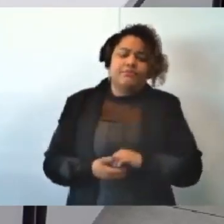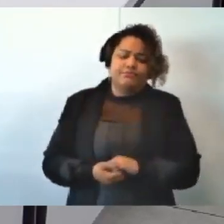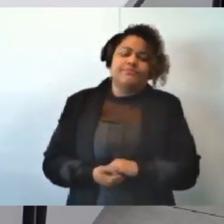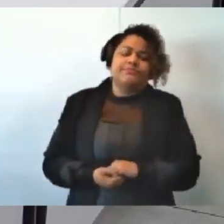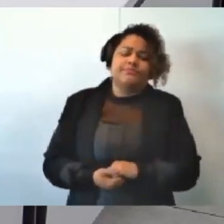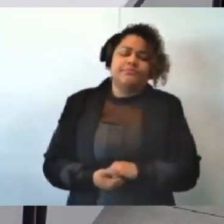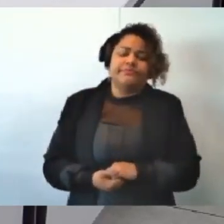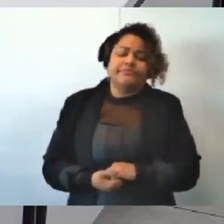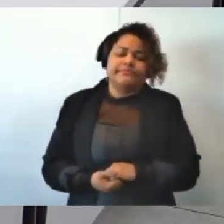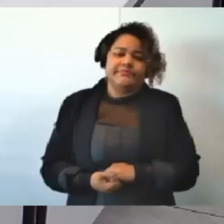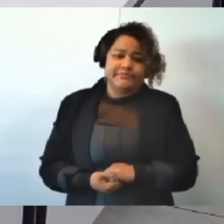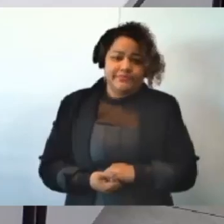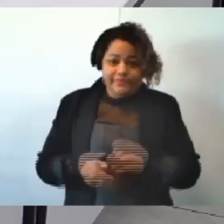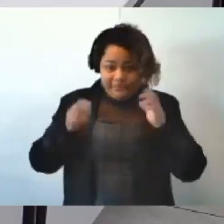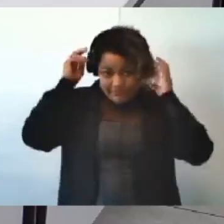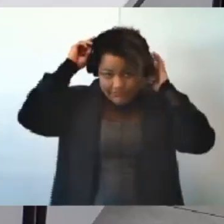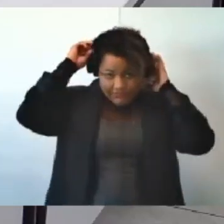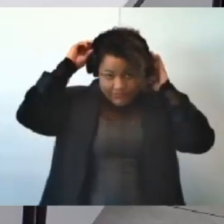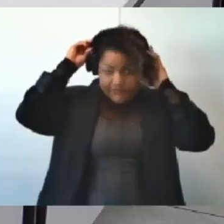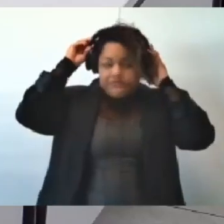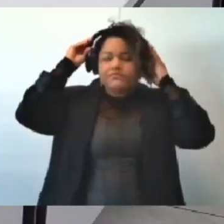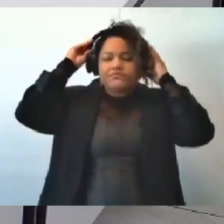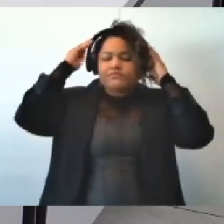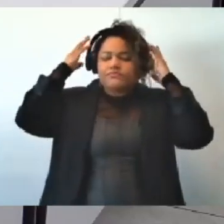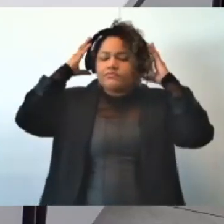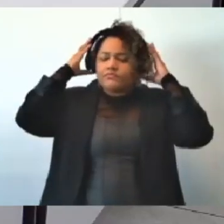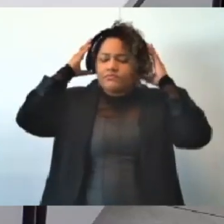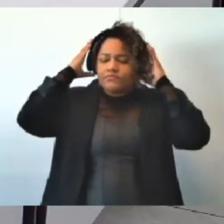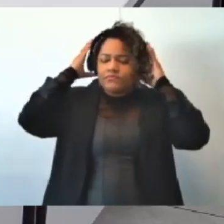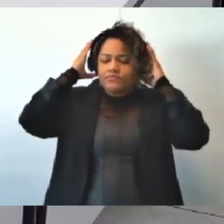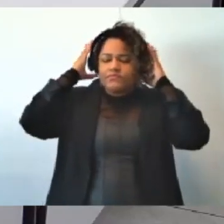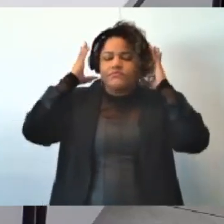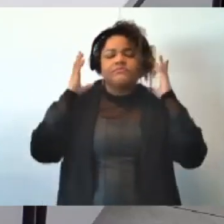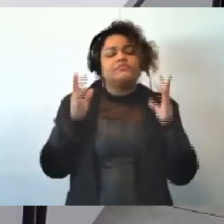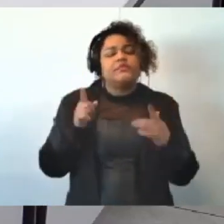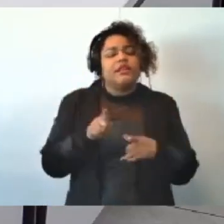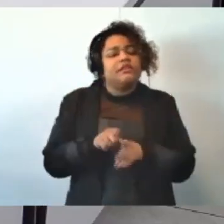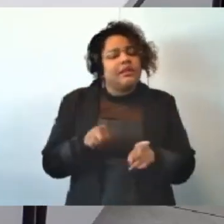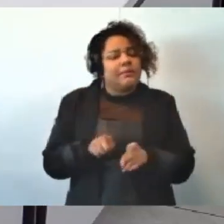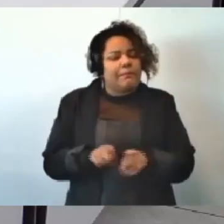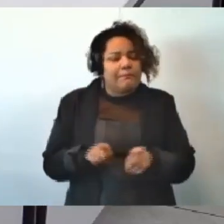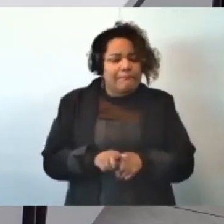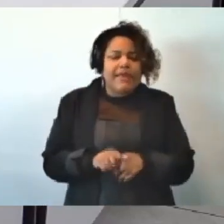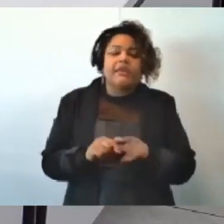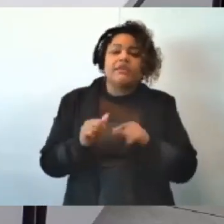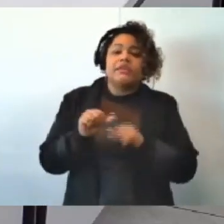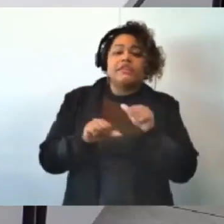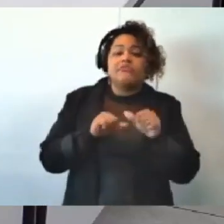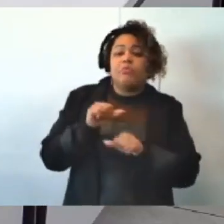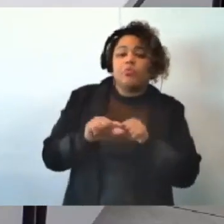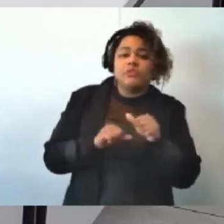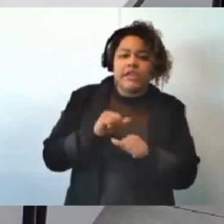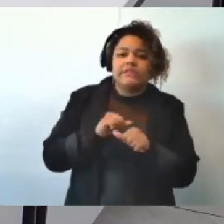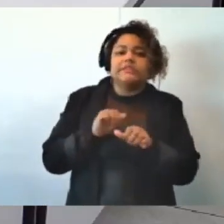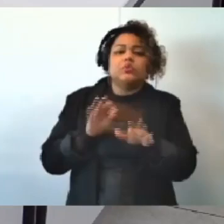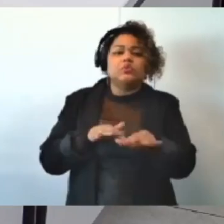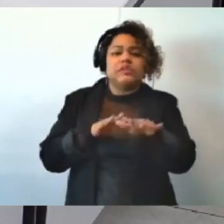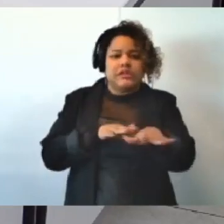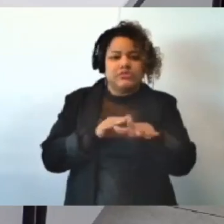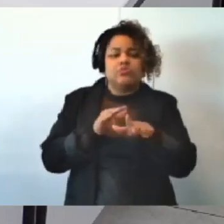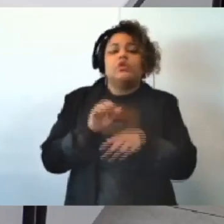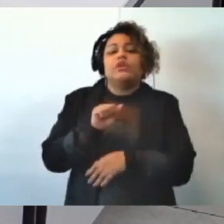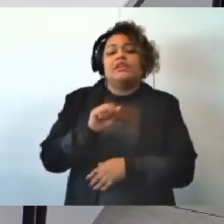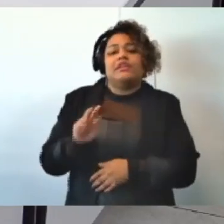teve também uma mudança que foi feita no trânsito na Avenida do Contorno, que sobrecarregou a rua Silvio